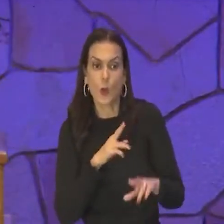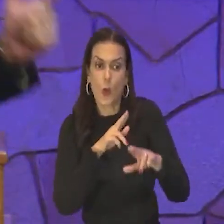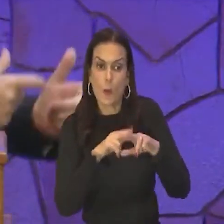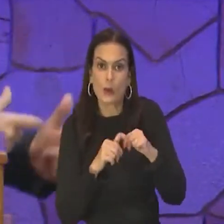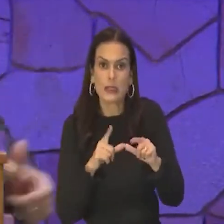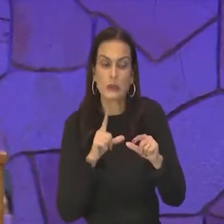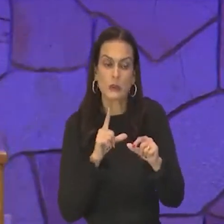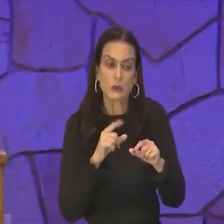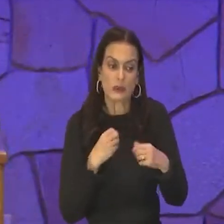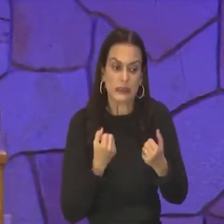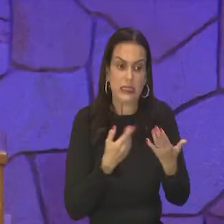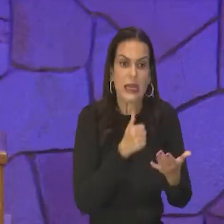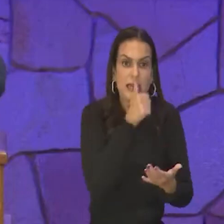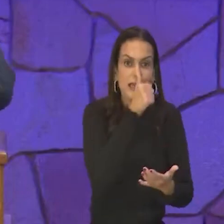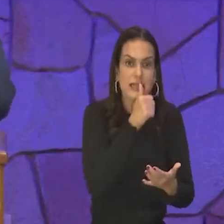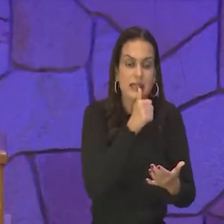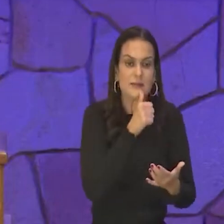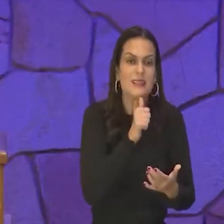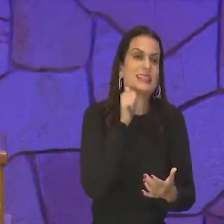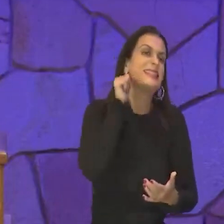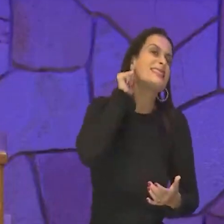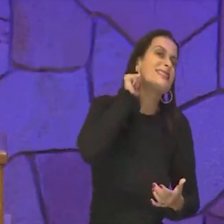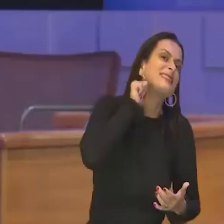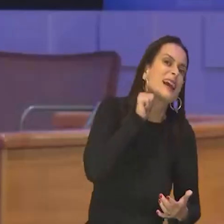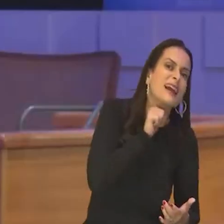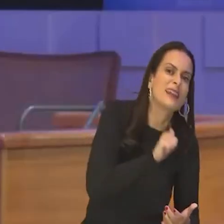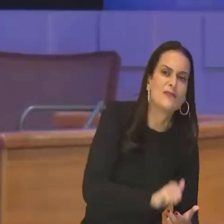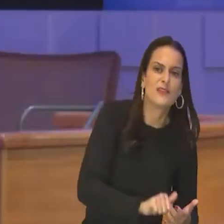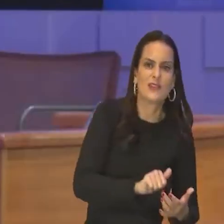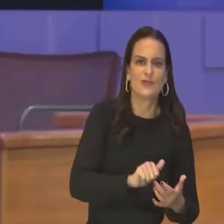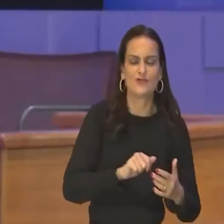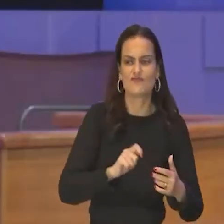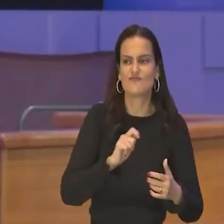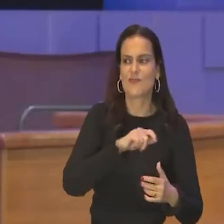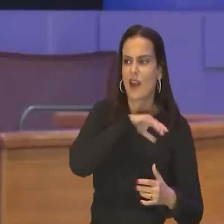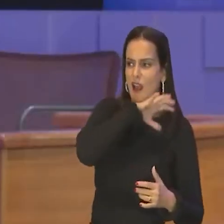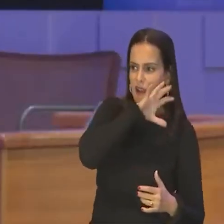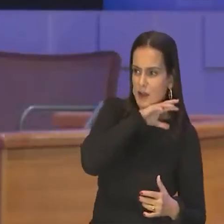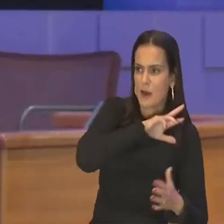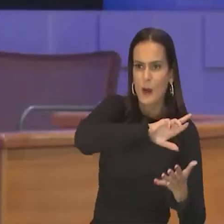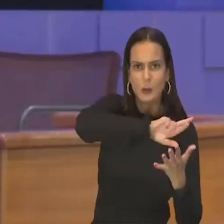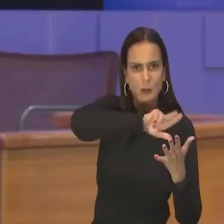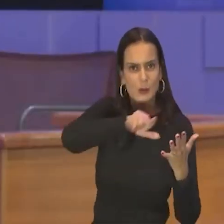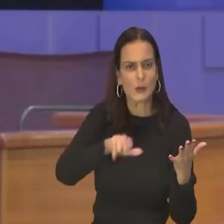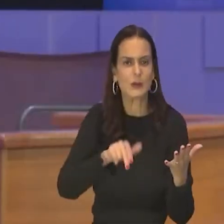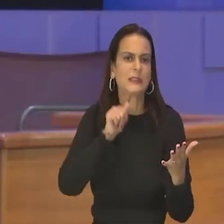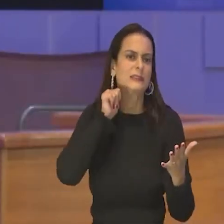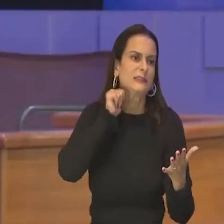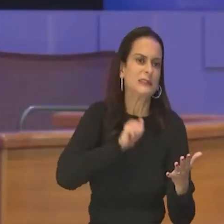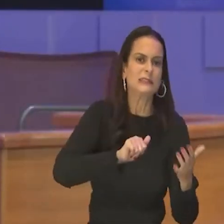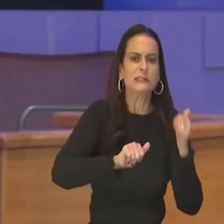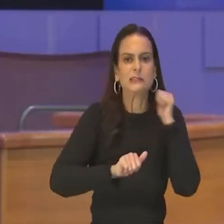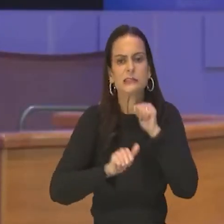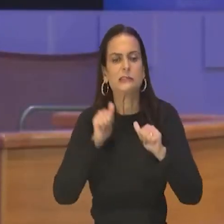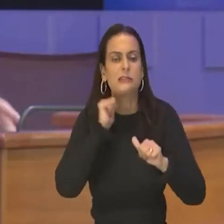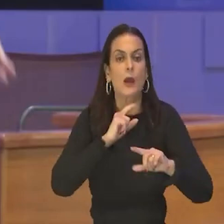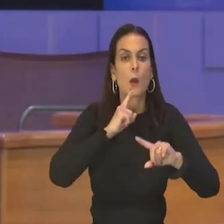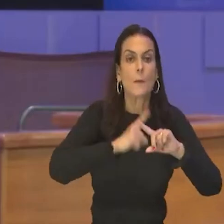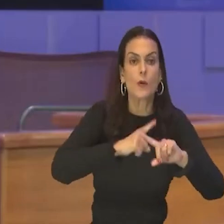eles oferecem, e por isso eles estão distantes destes deuses, destas divindades, porque eles